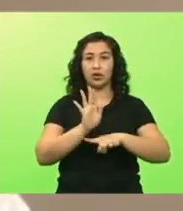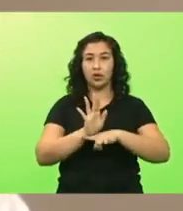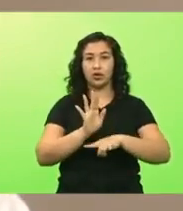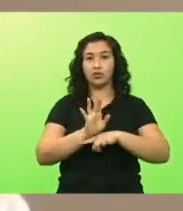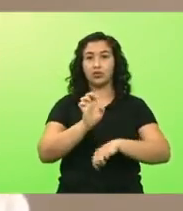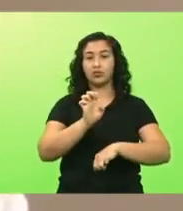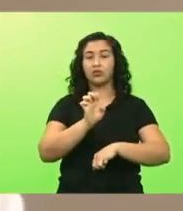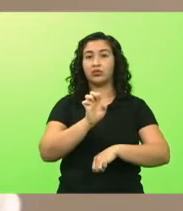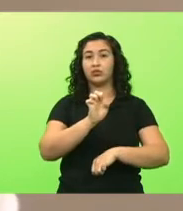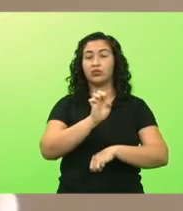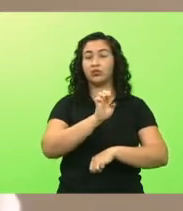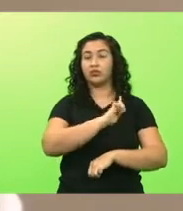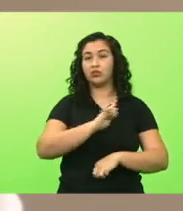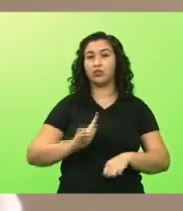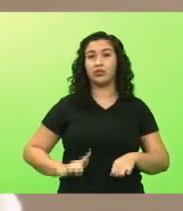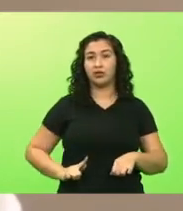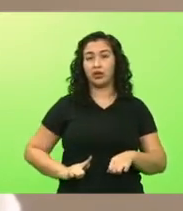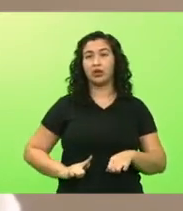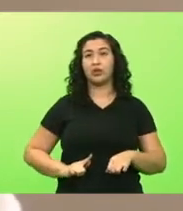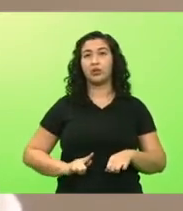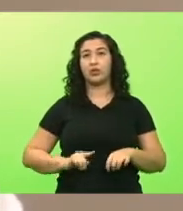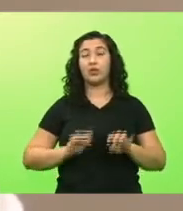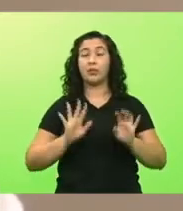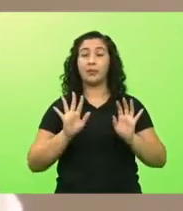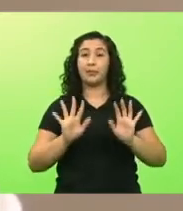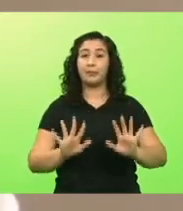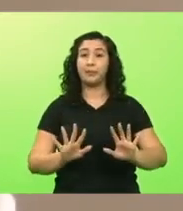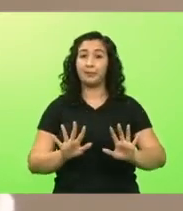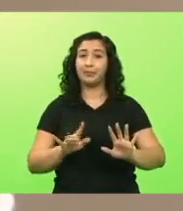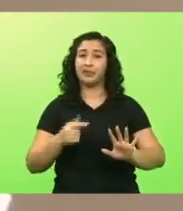concursos públicos. Entretanto, eu fiquei